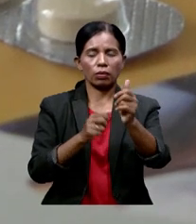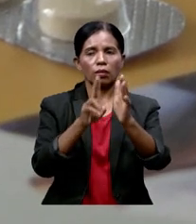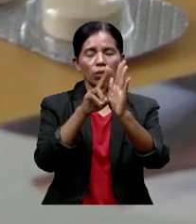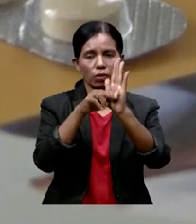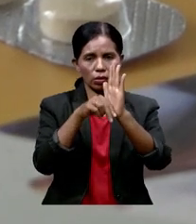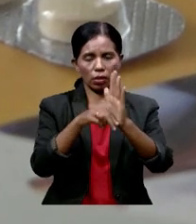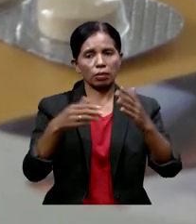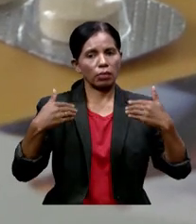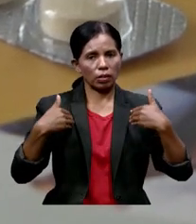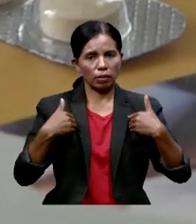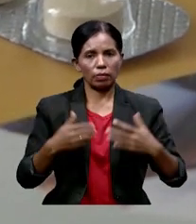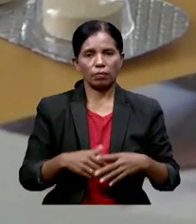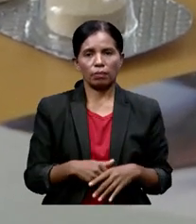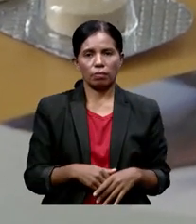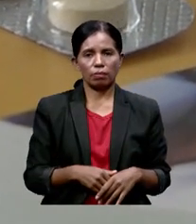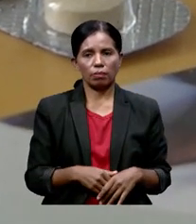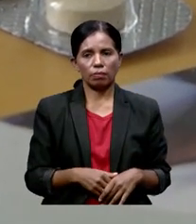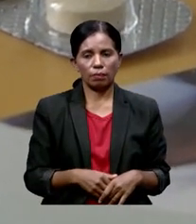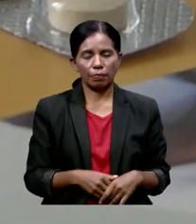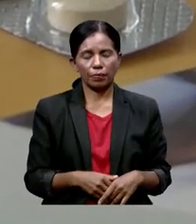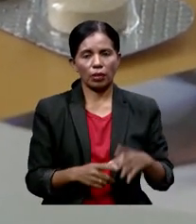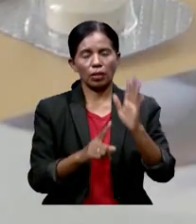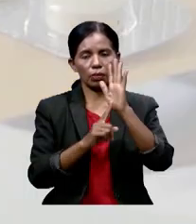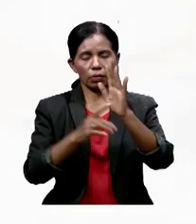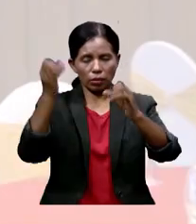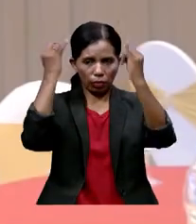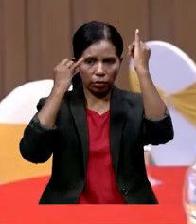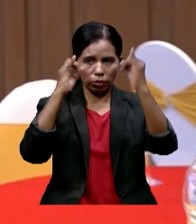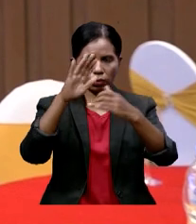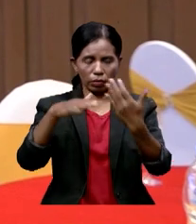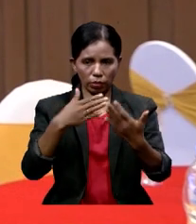nebe iha. Informa ba te botero tu kata ka.